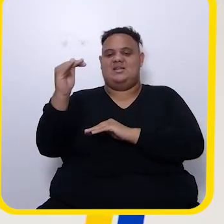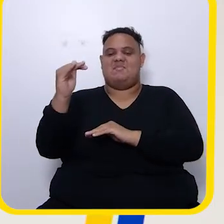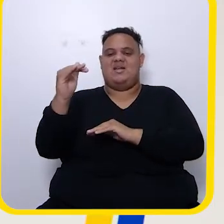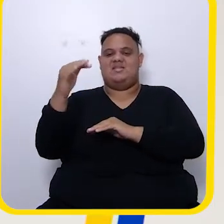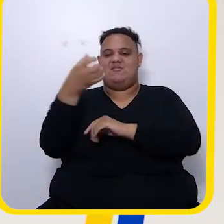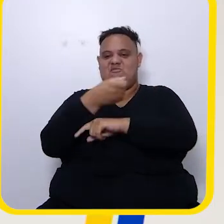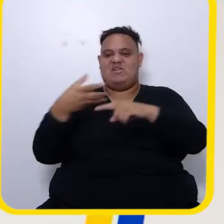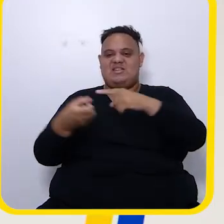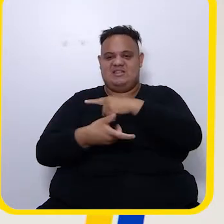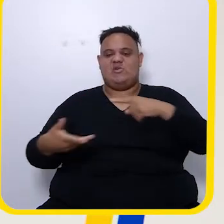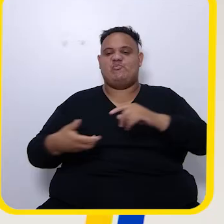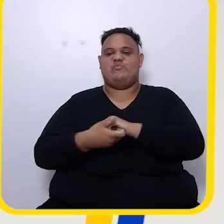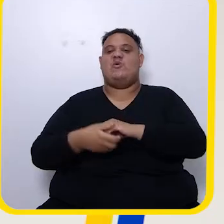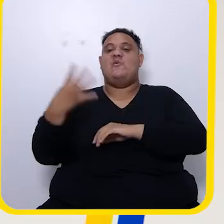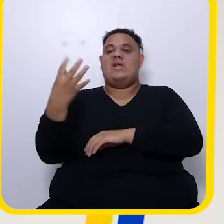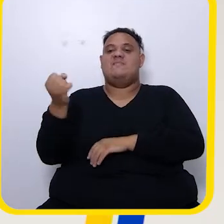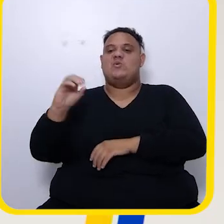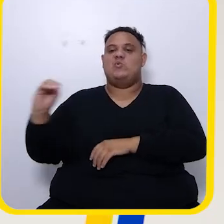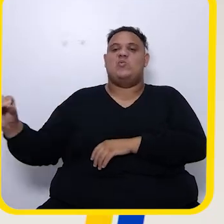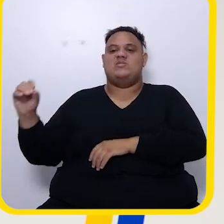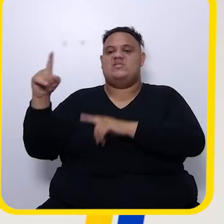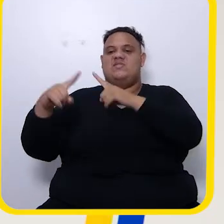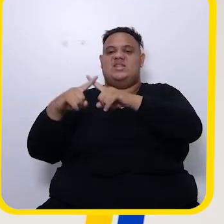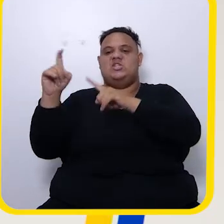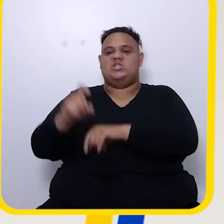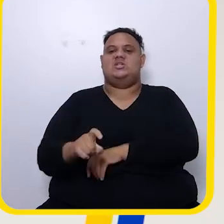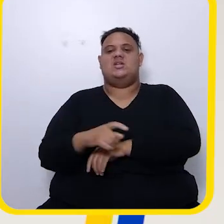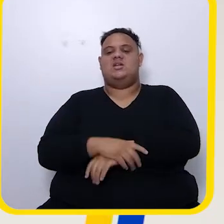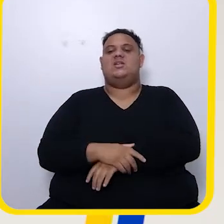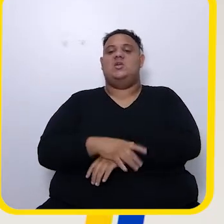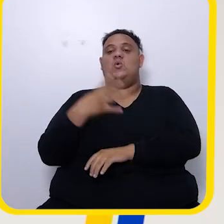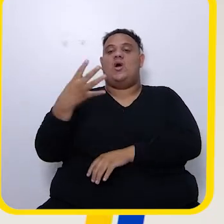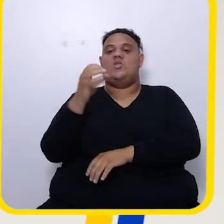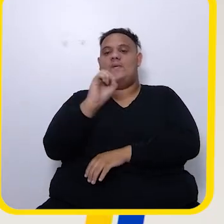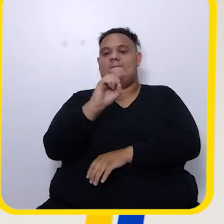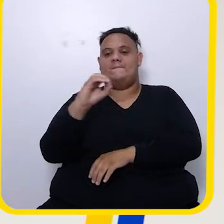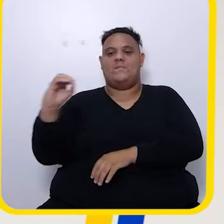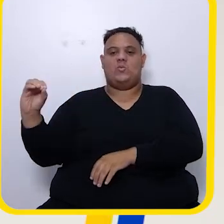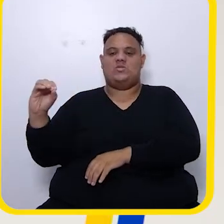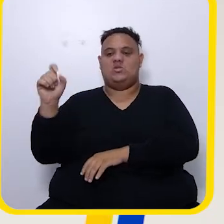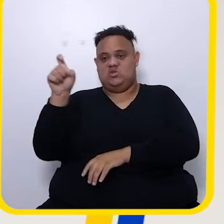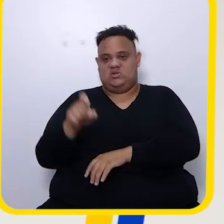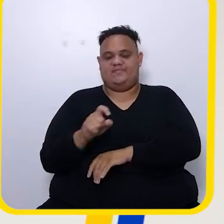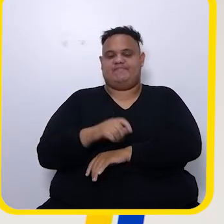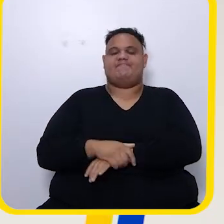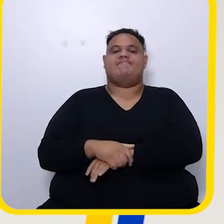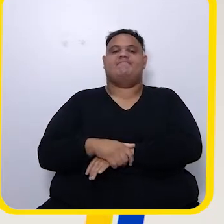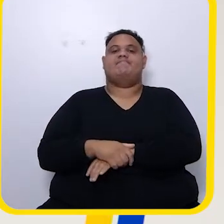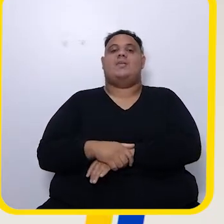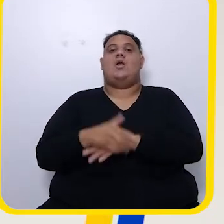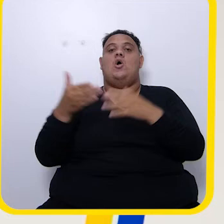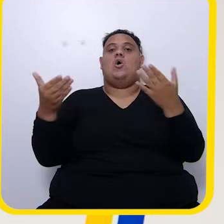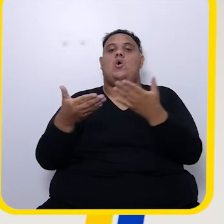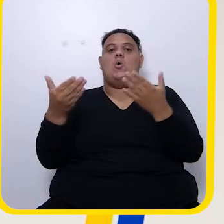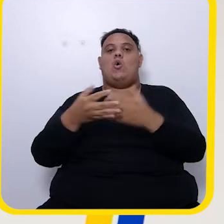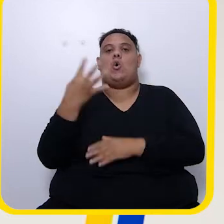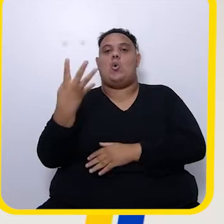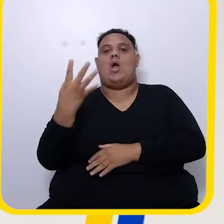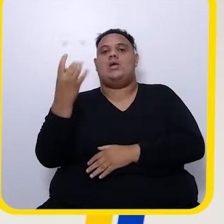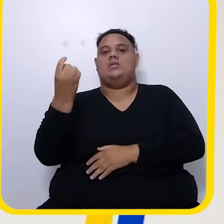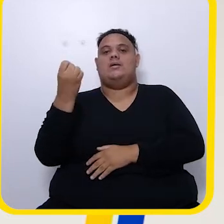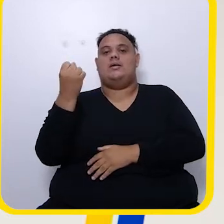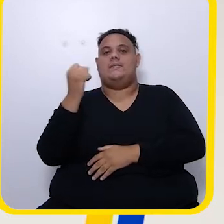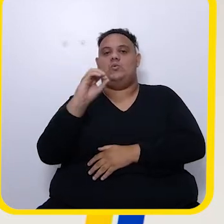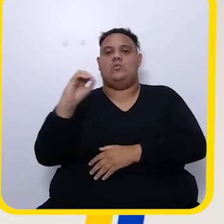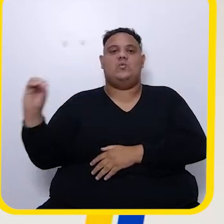ó, 4.800 vezes x fica 4.800x. Agora, o 4.800 na